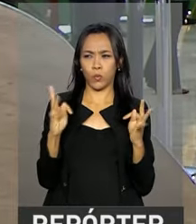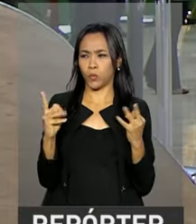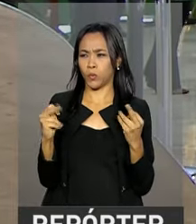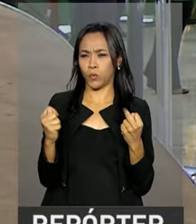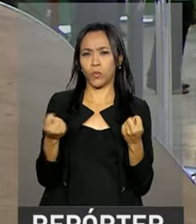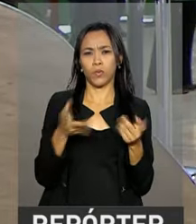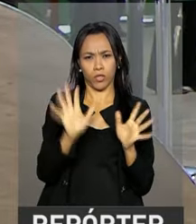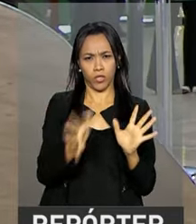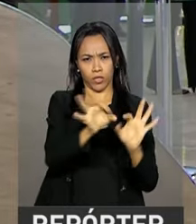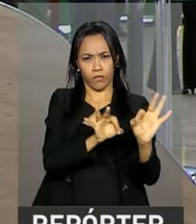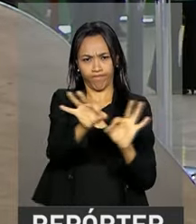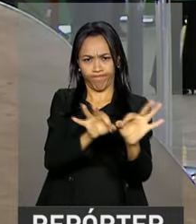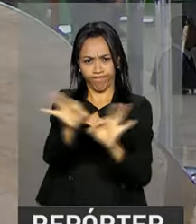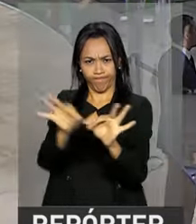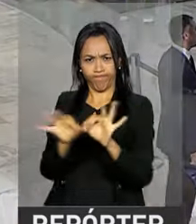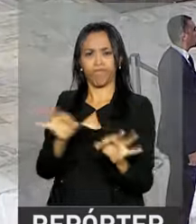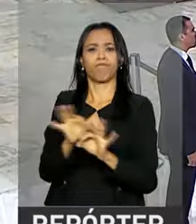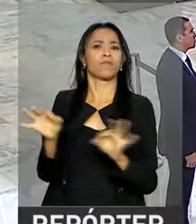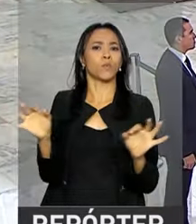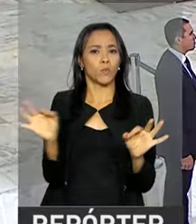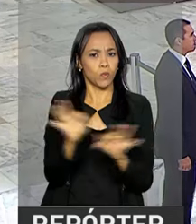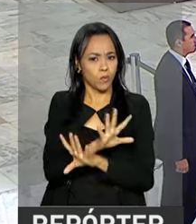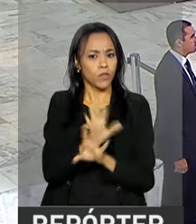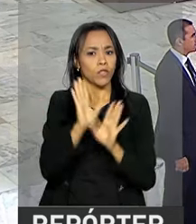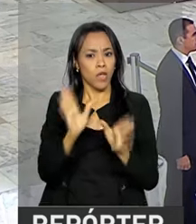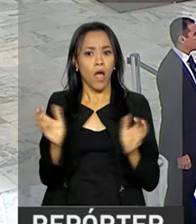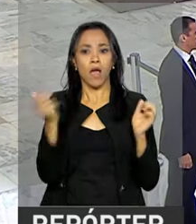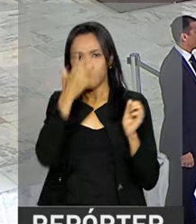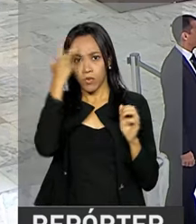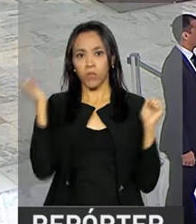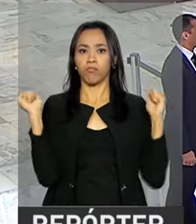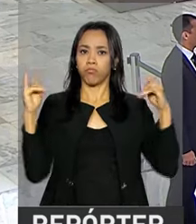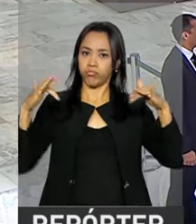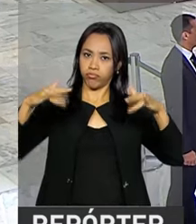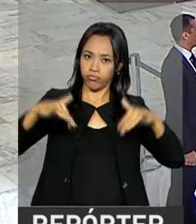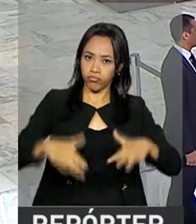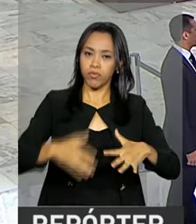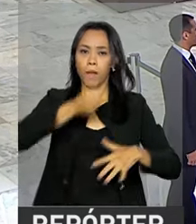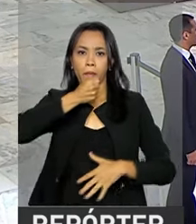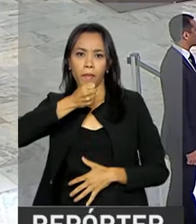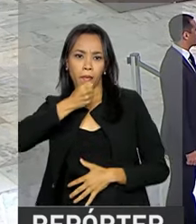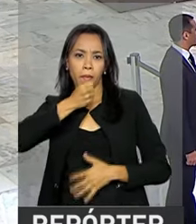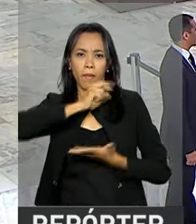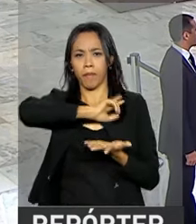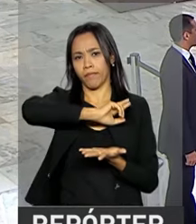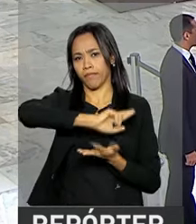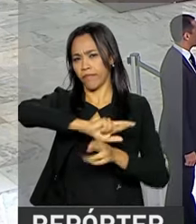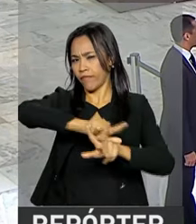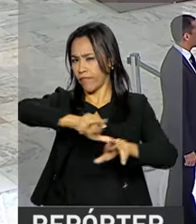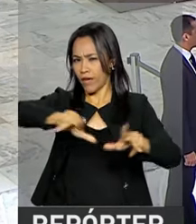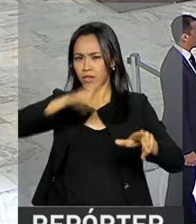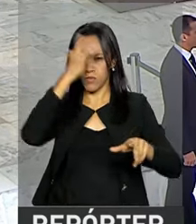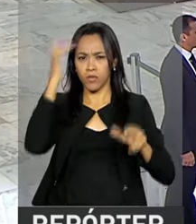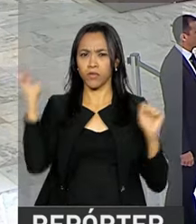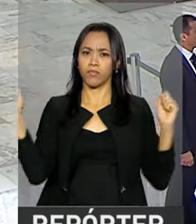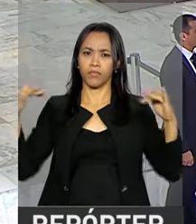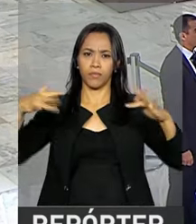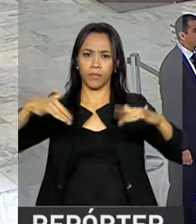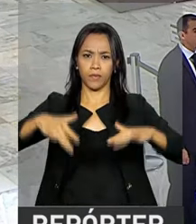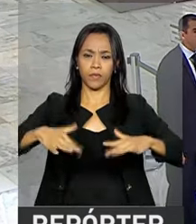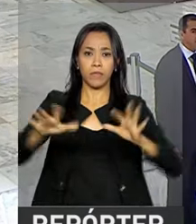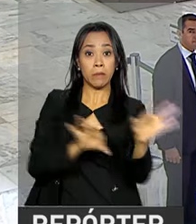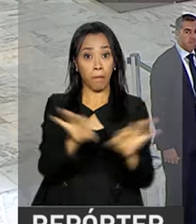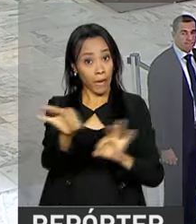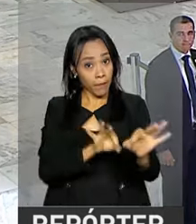últimos preparativos Praticamente tudo pronto muita gente já chegou convidados jornalistas e o público já tá se posicionando aí para essa